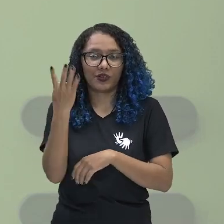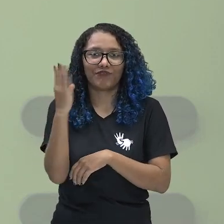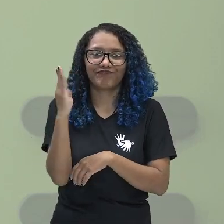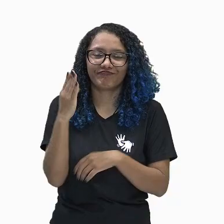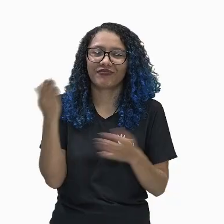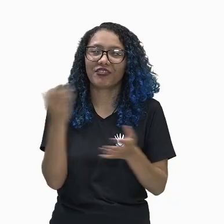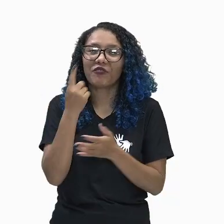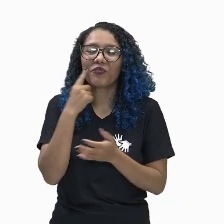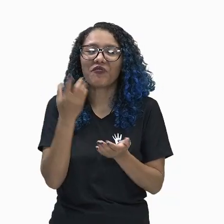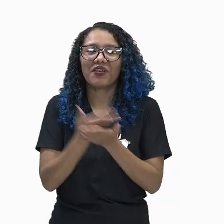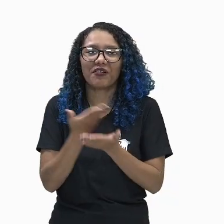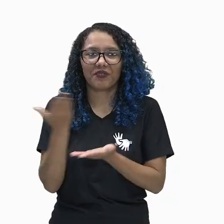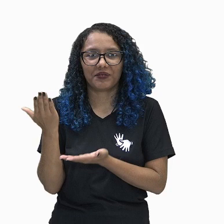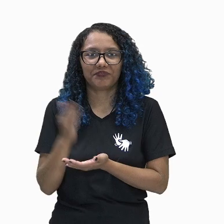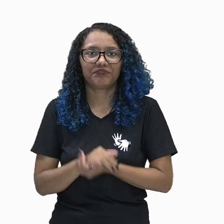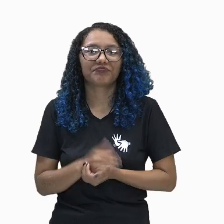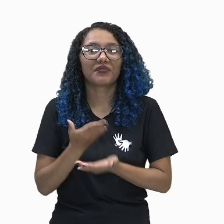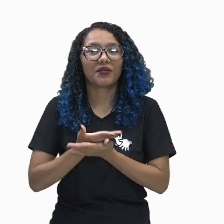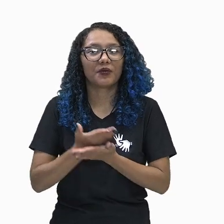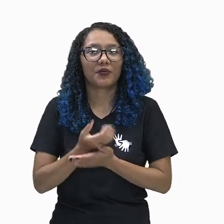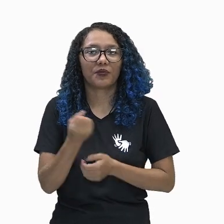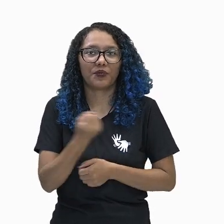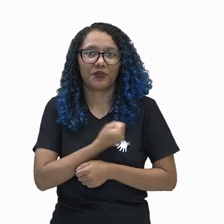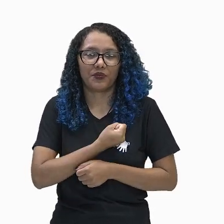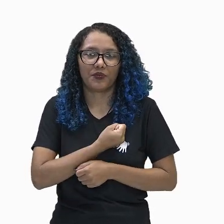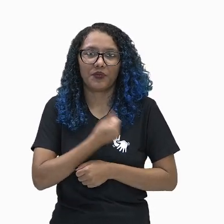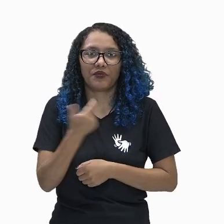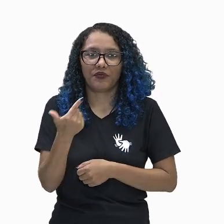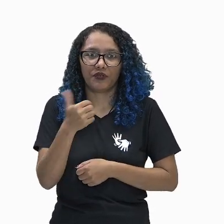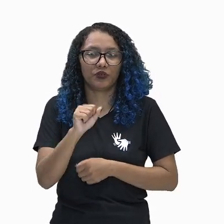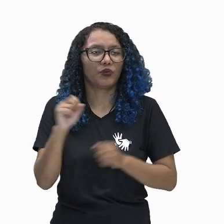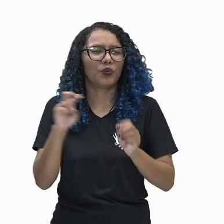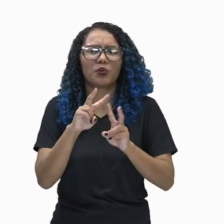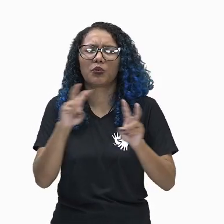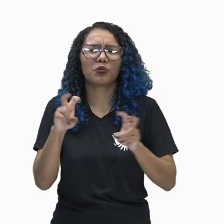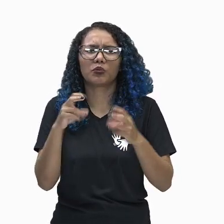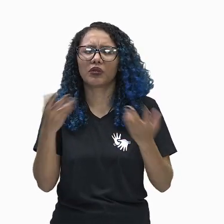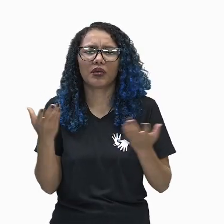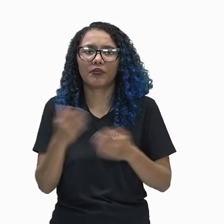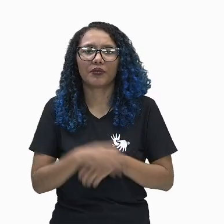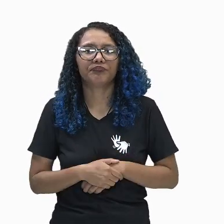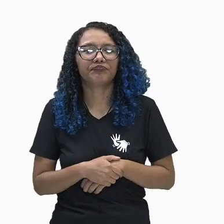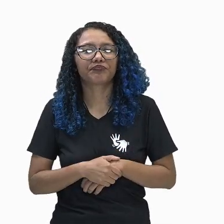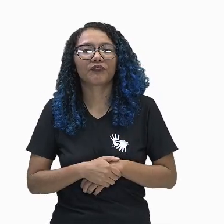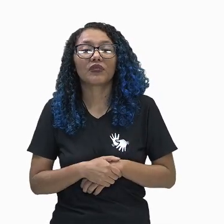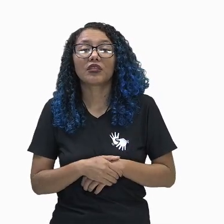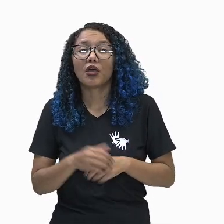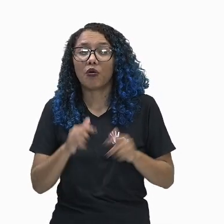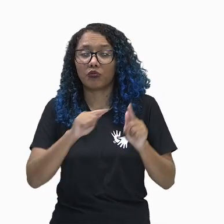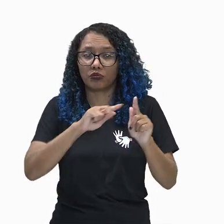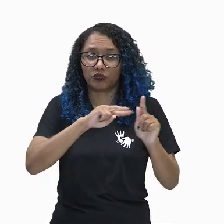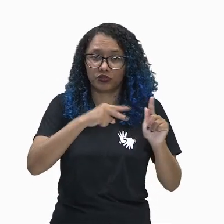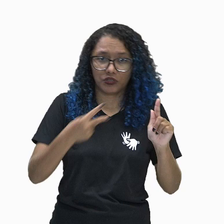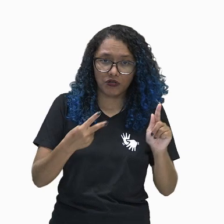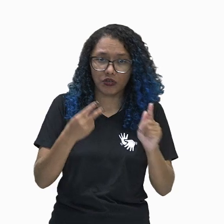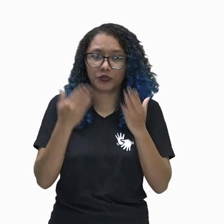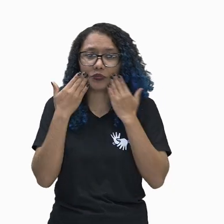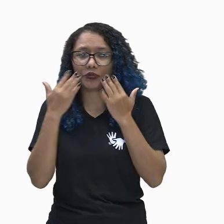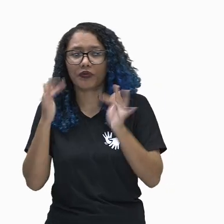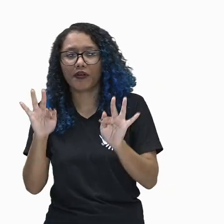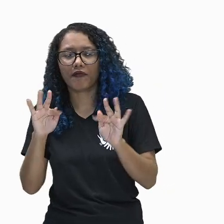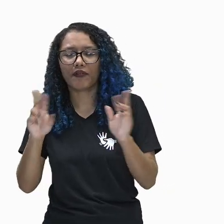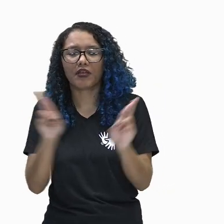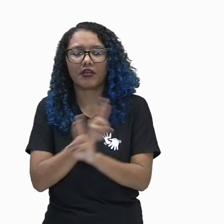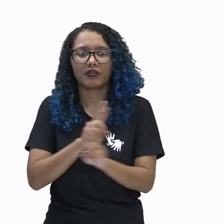nossa aula de hoje. Aula de hoje, número 28, com objeto de conhecimento relação entre genótipo e fenótipo.